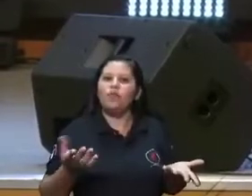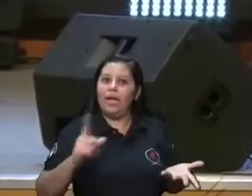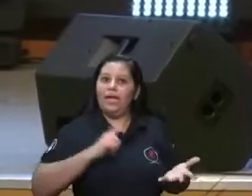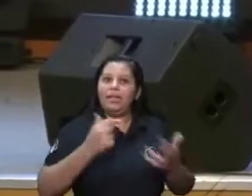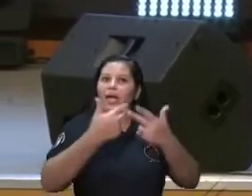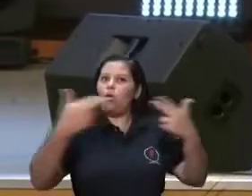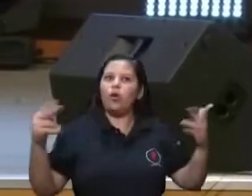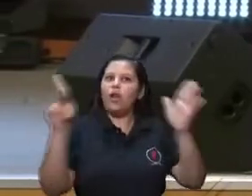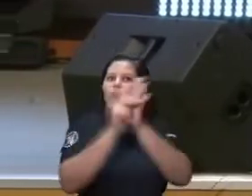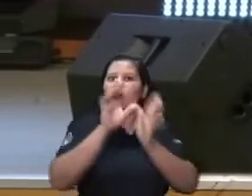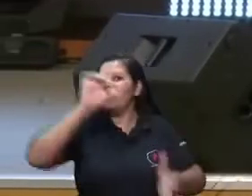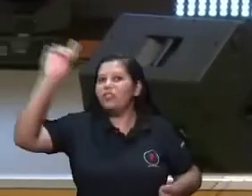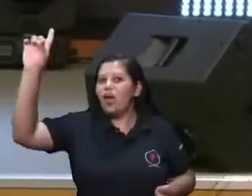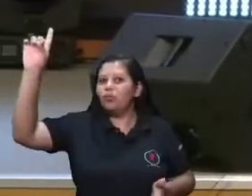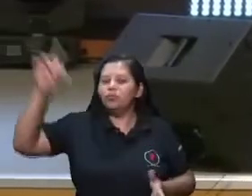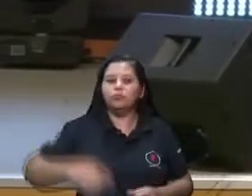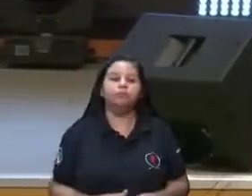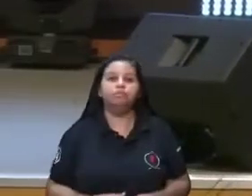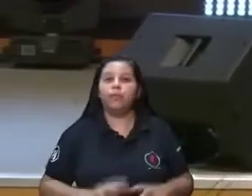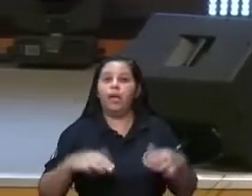E os pais naturais dizem: